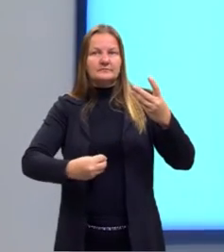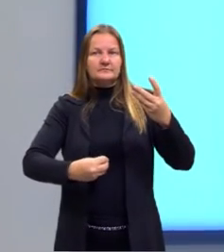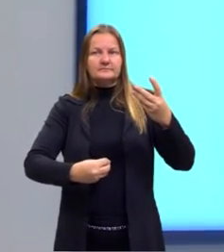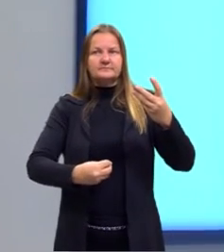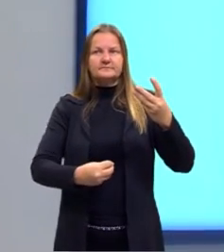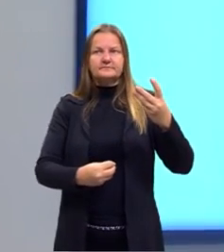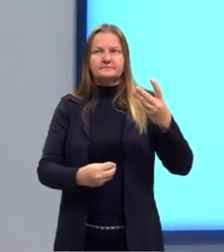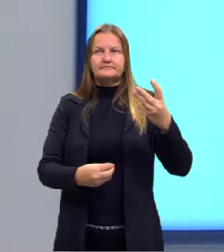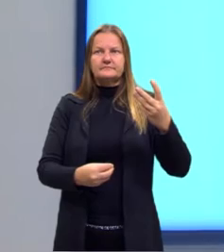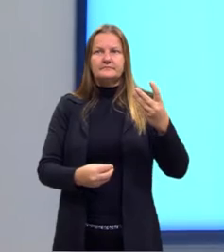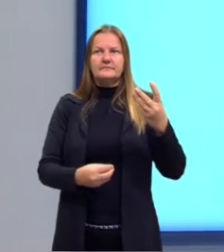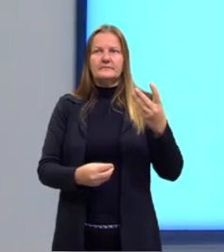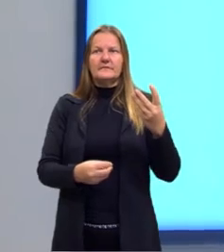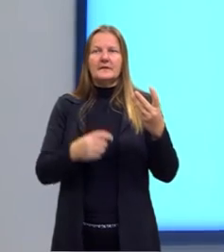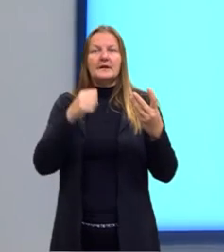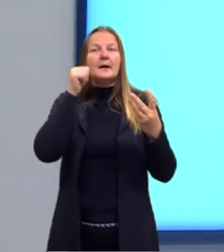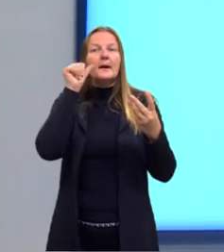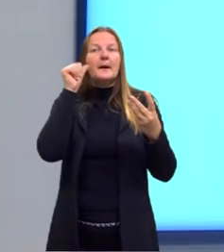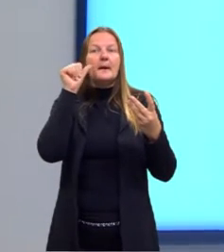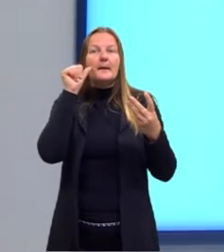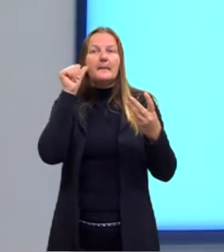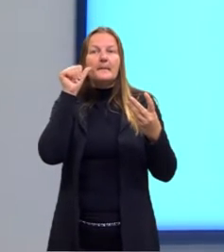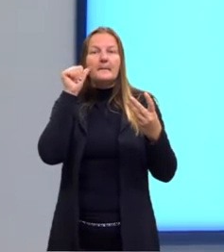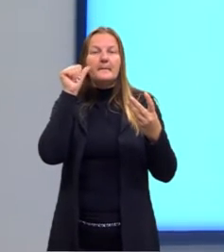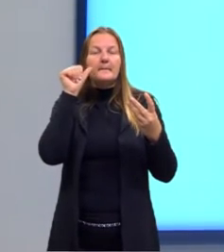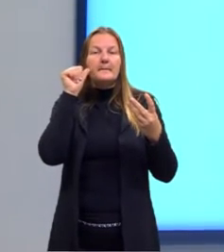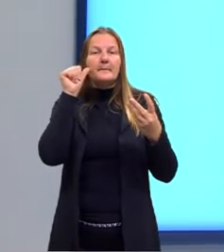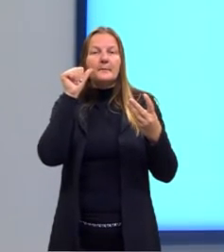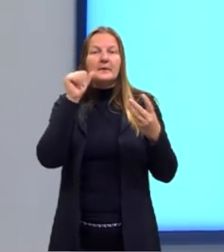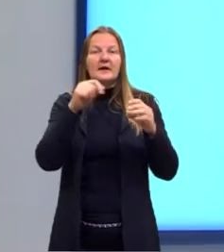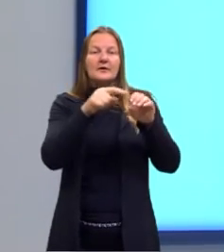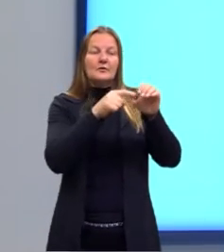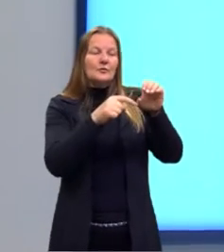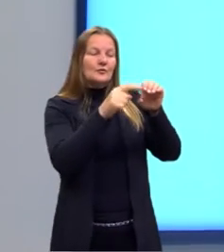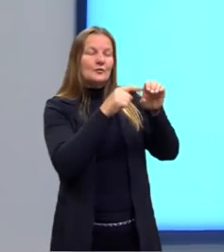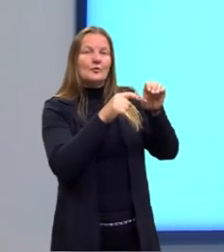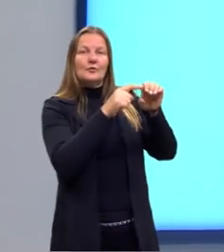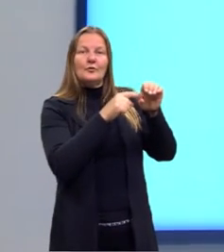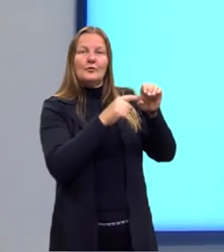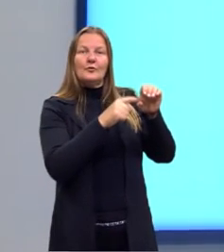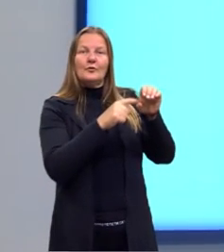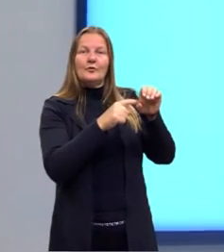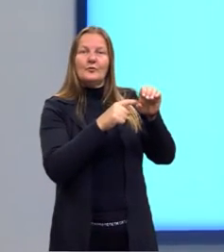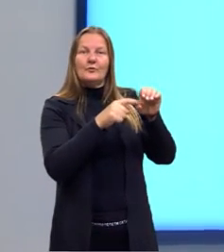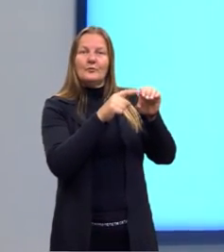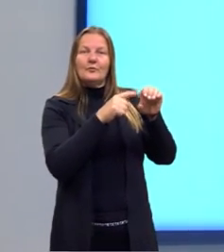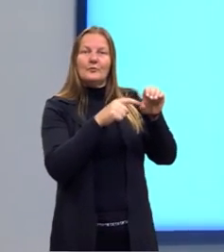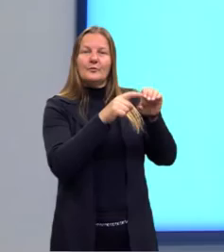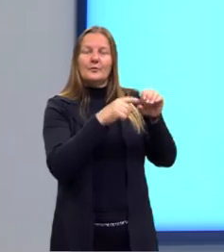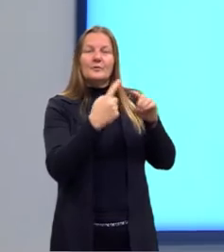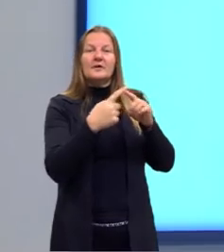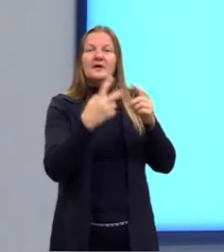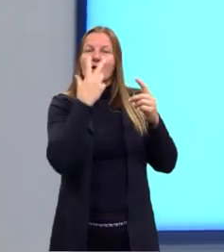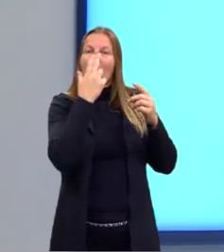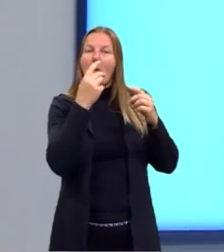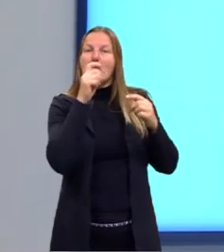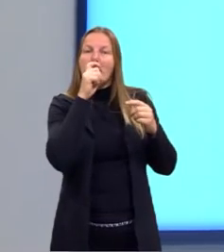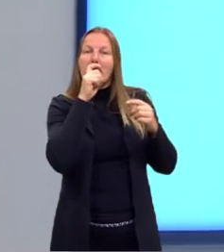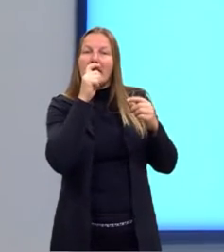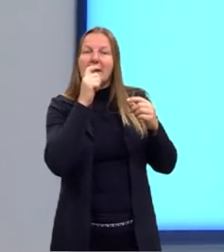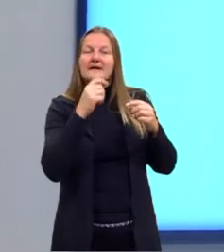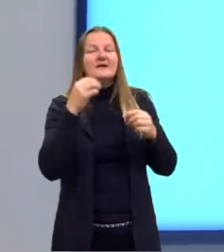o podem ver aqui essa filha mulher aqui Puxou o pai com o lobo da orelha